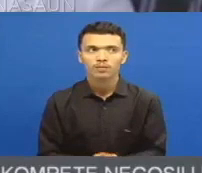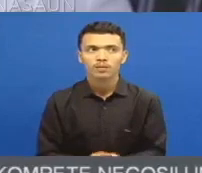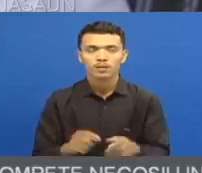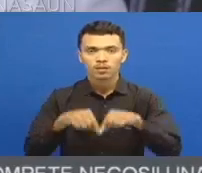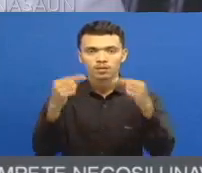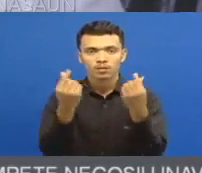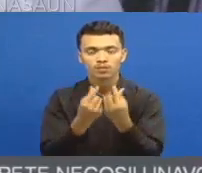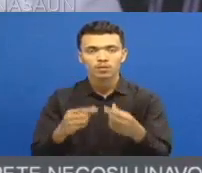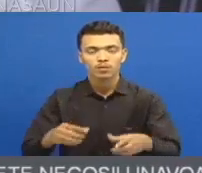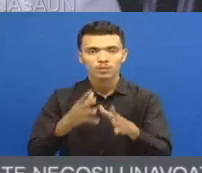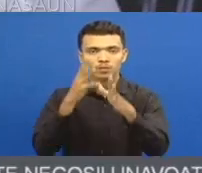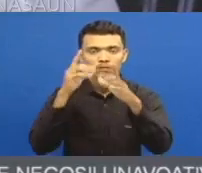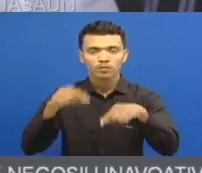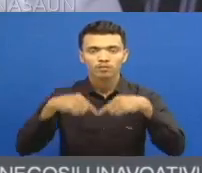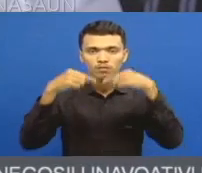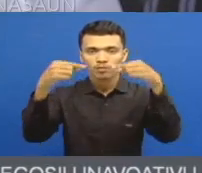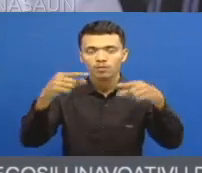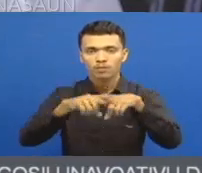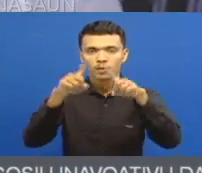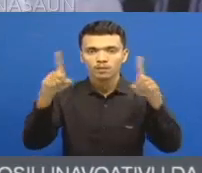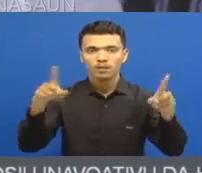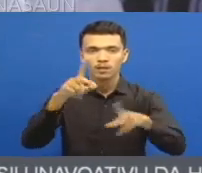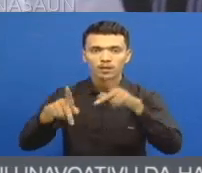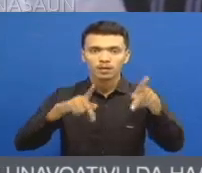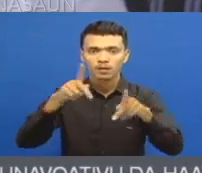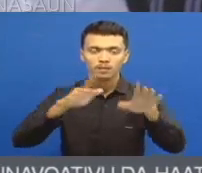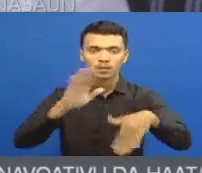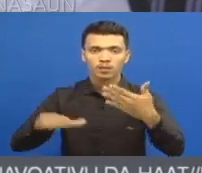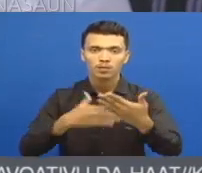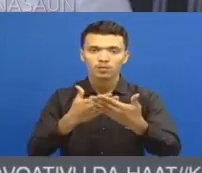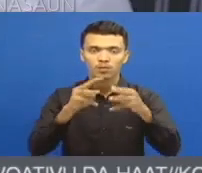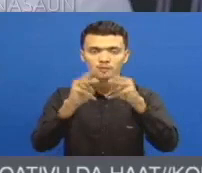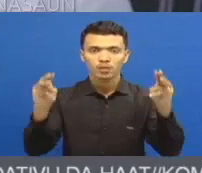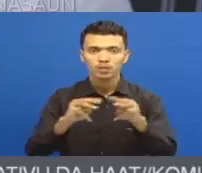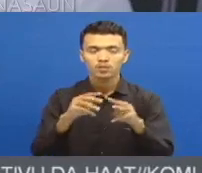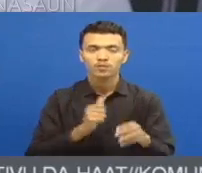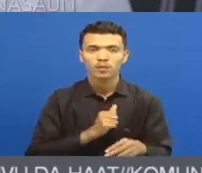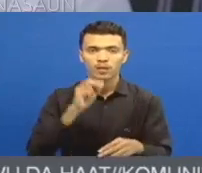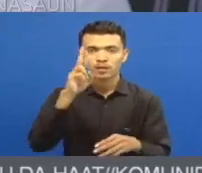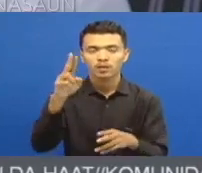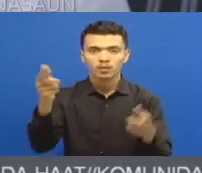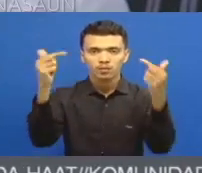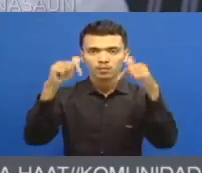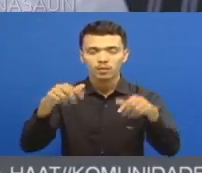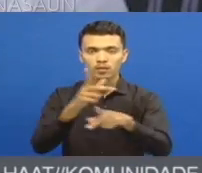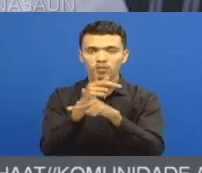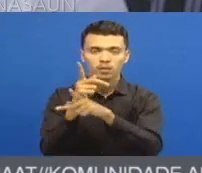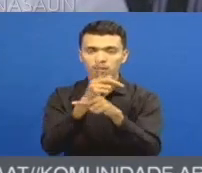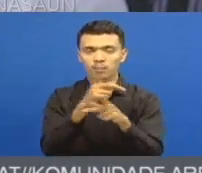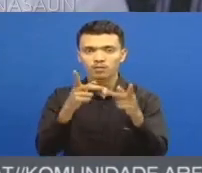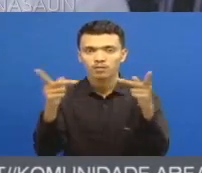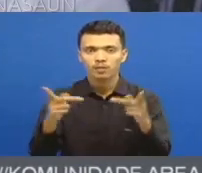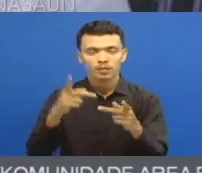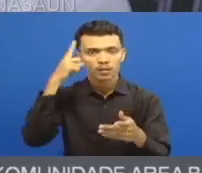grupo nebe makita forma de mai be sidadang hutu munisipu de Aileu maita cuidar ita ne ambiente dane tamba